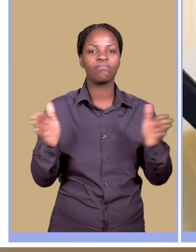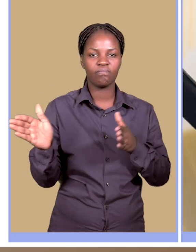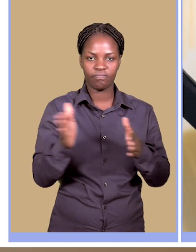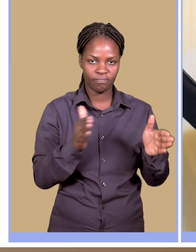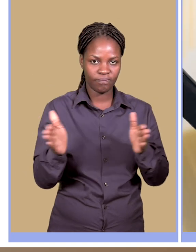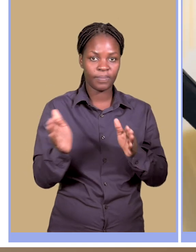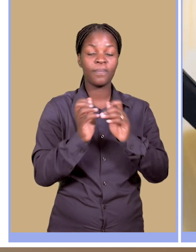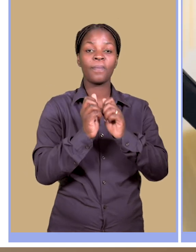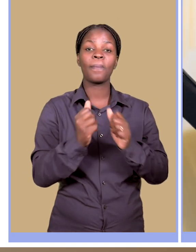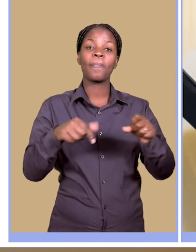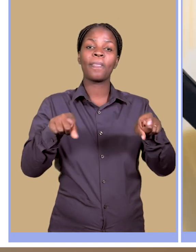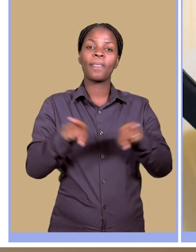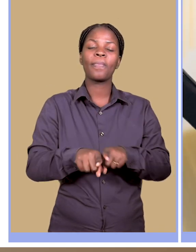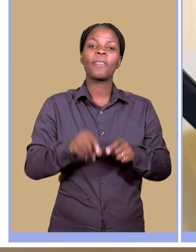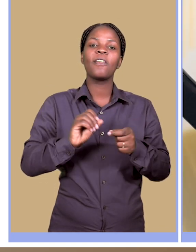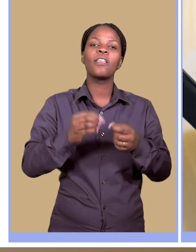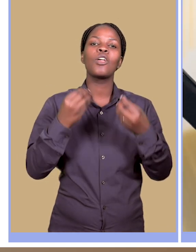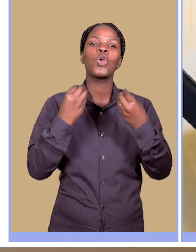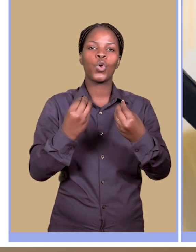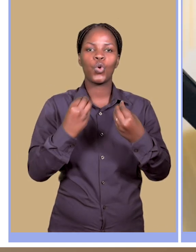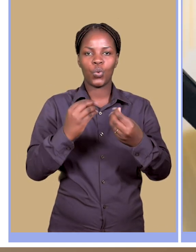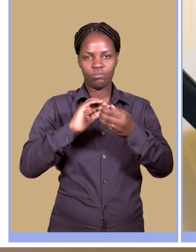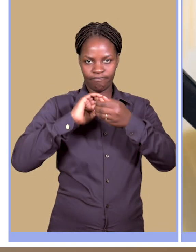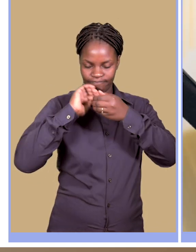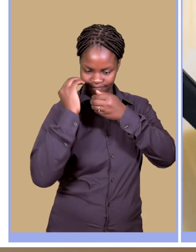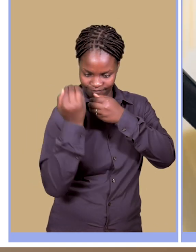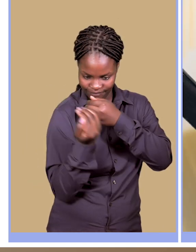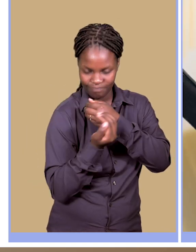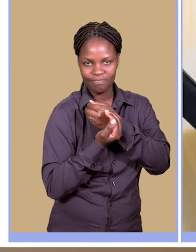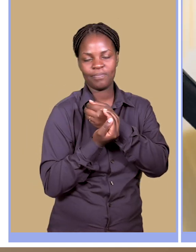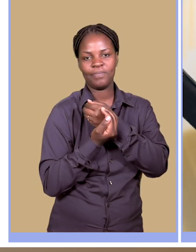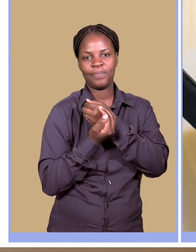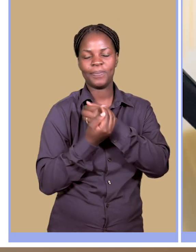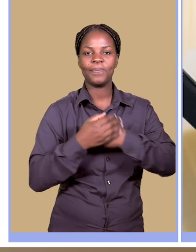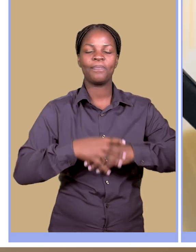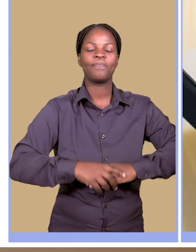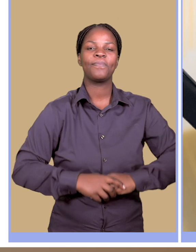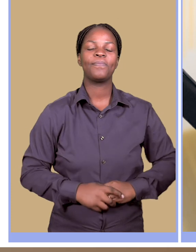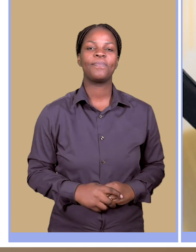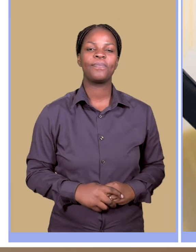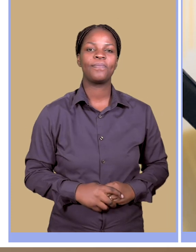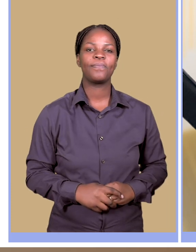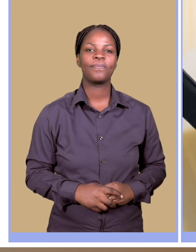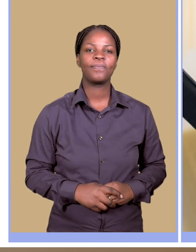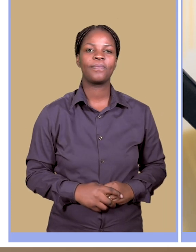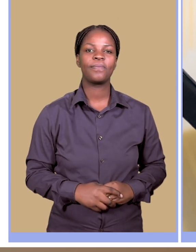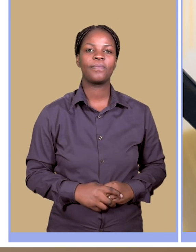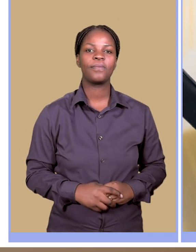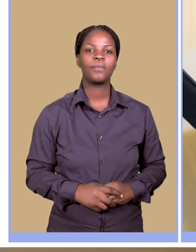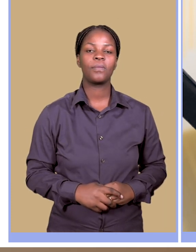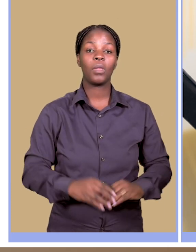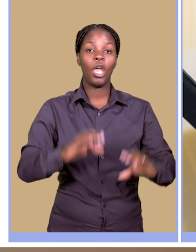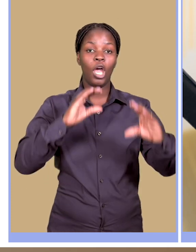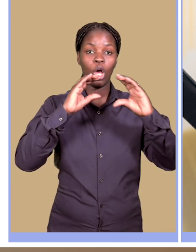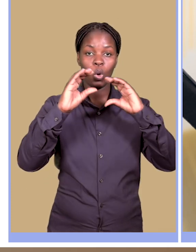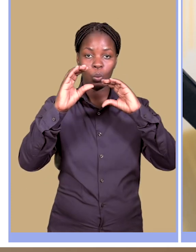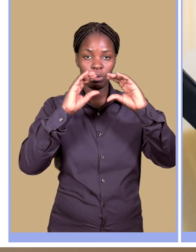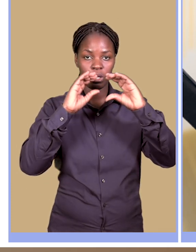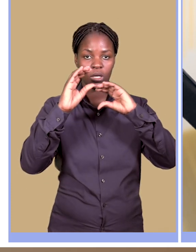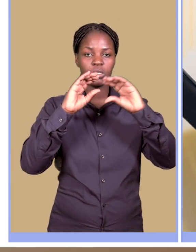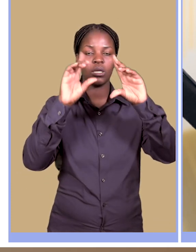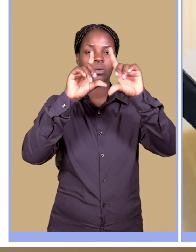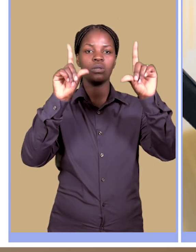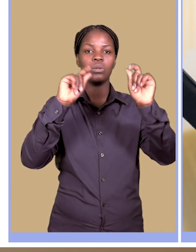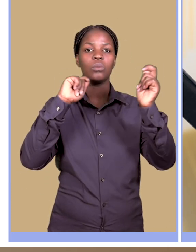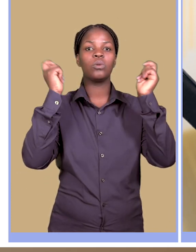também como podemos nos proteger. Então, a comunicação sobre as mudanças